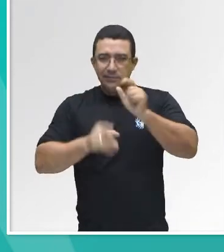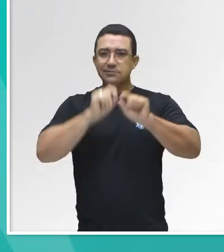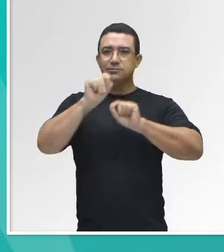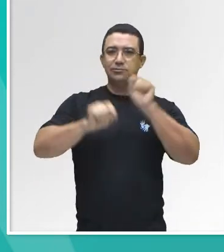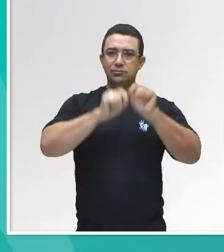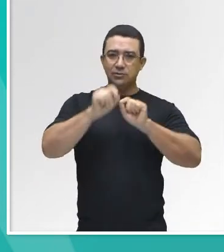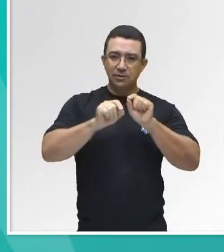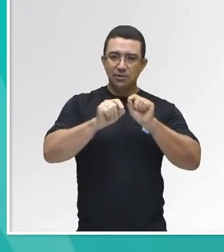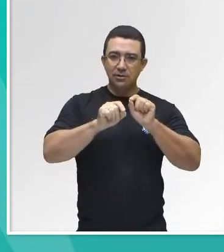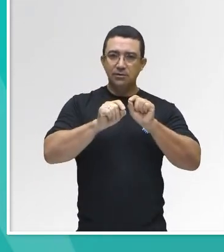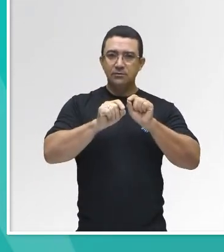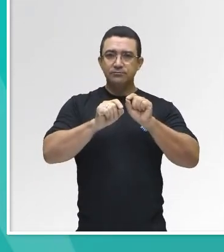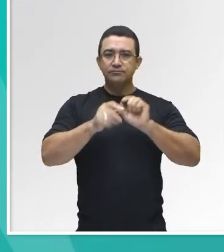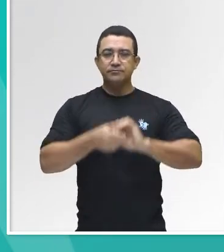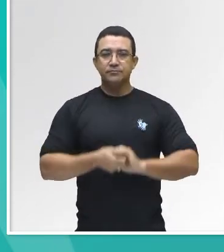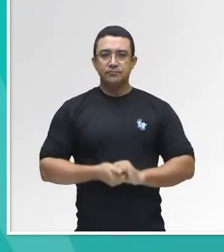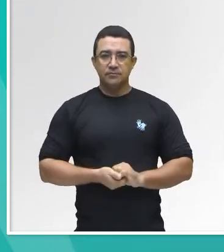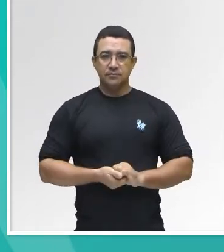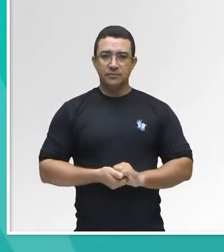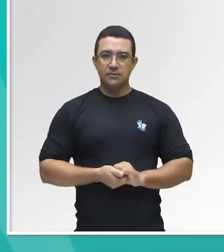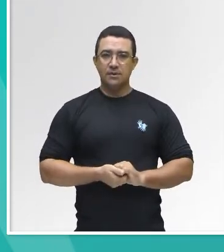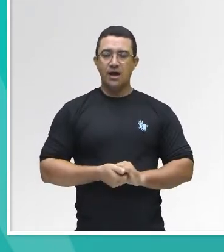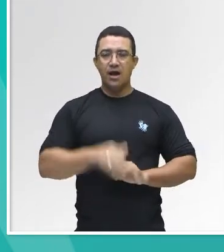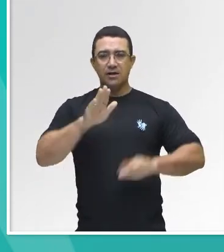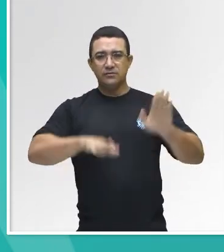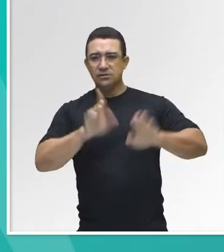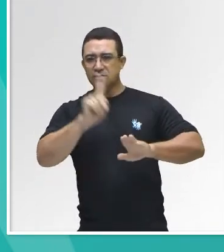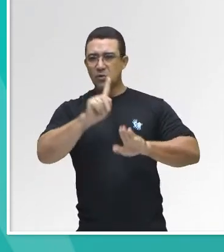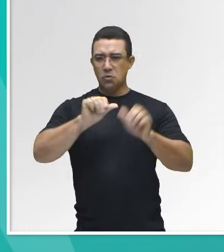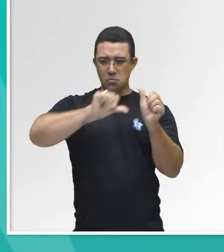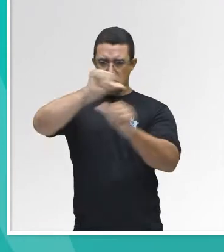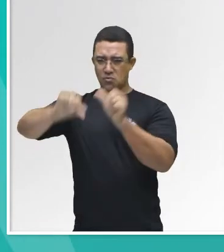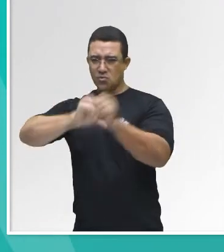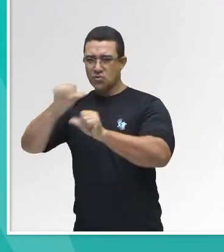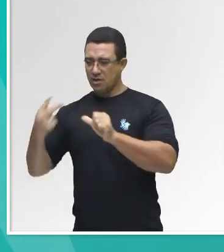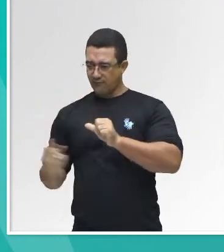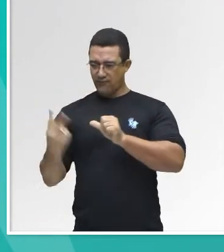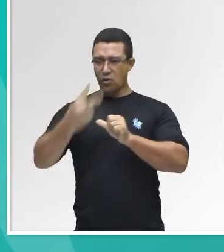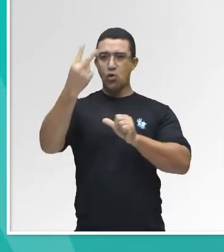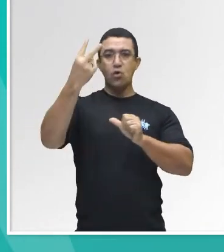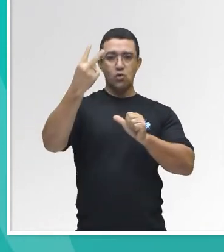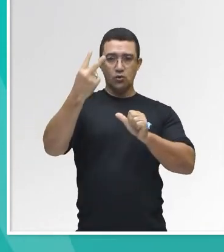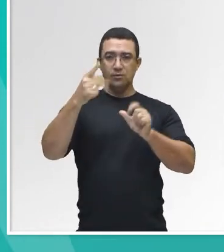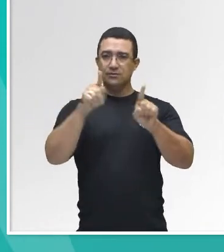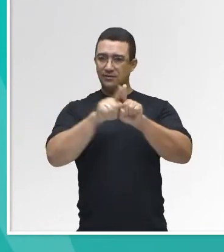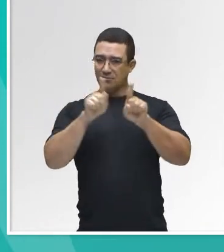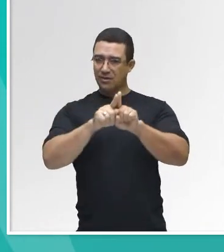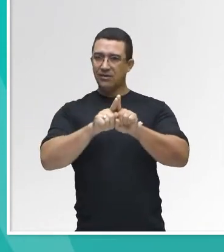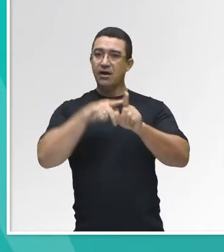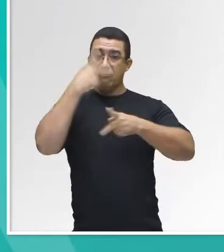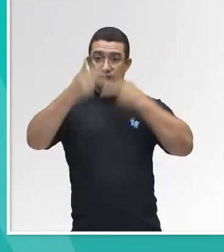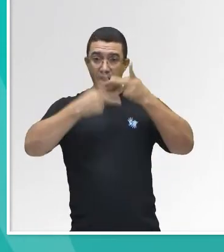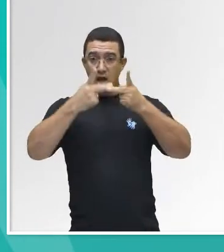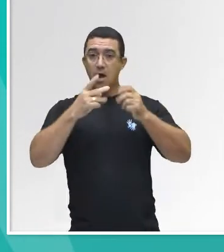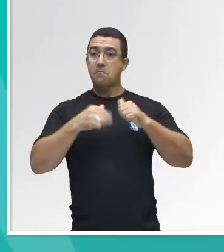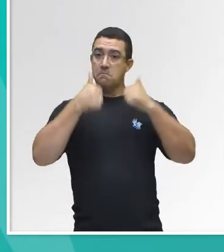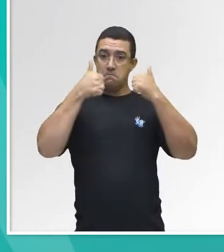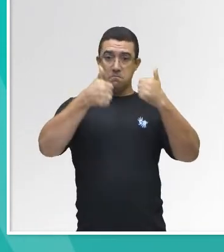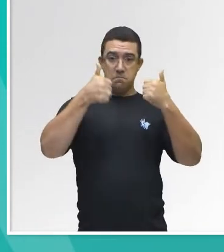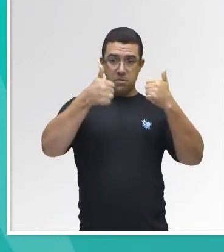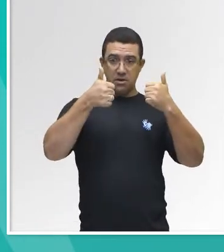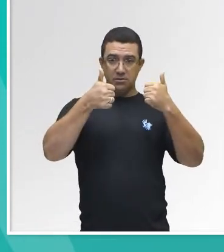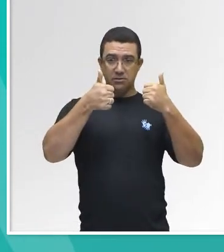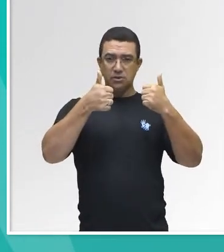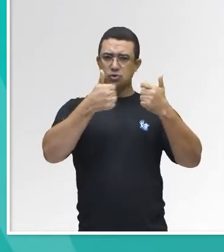no exclusivamente, de juicios de valor, apreciaciones positivas o negativas acerca de lo